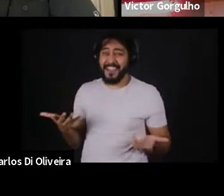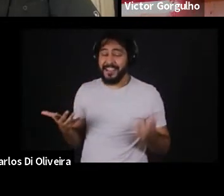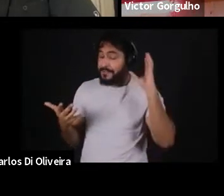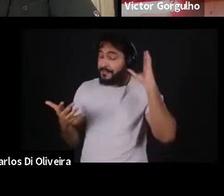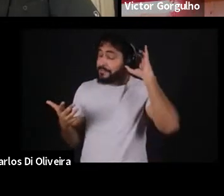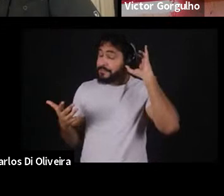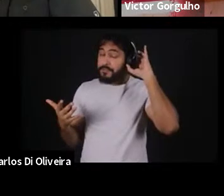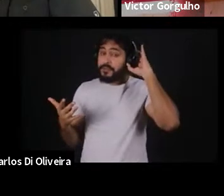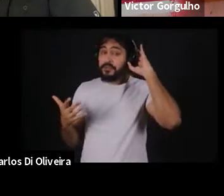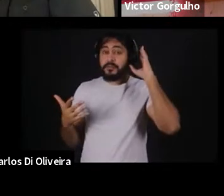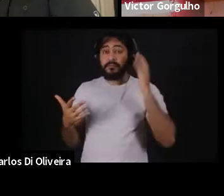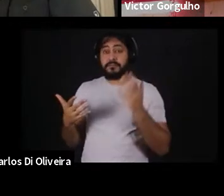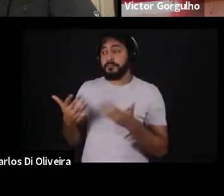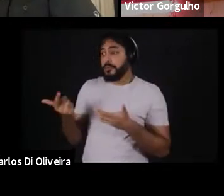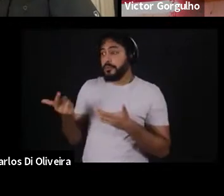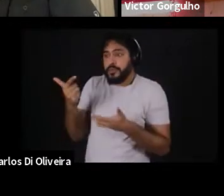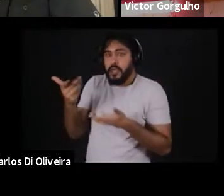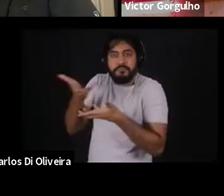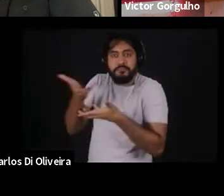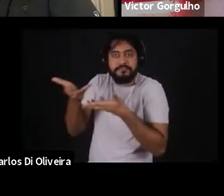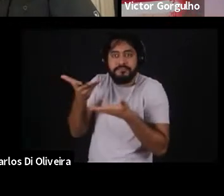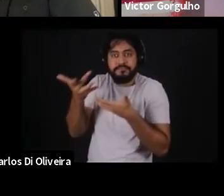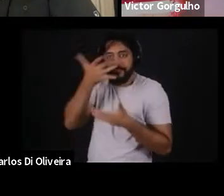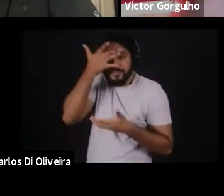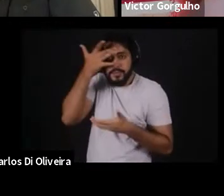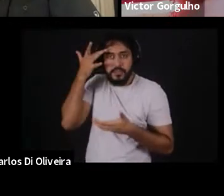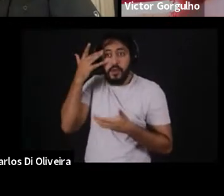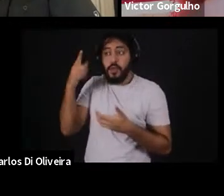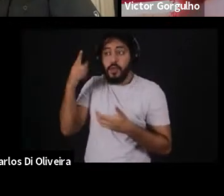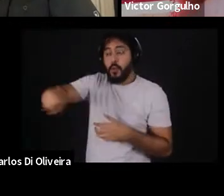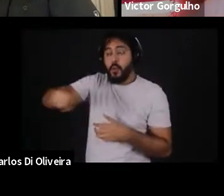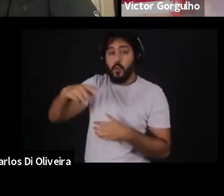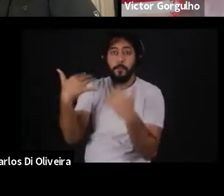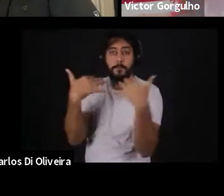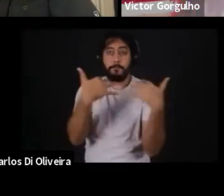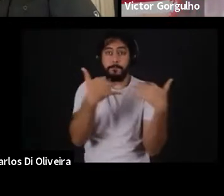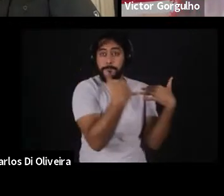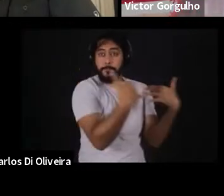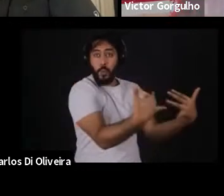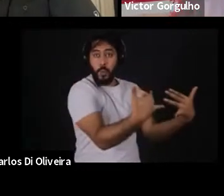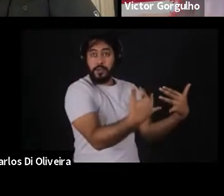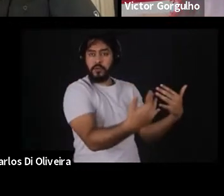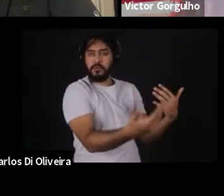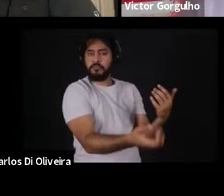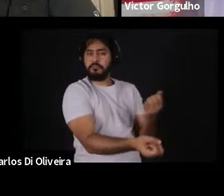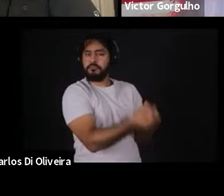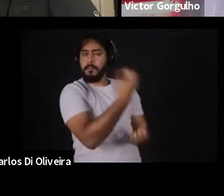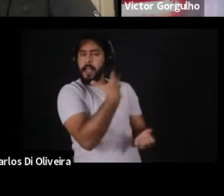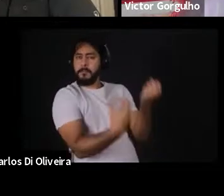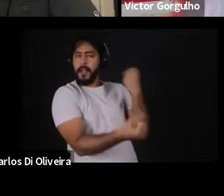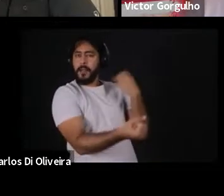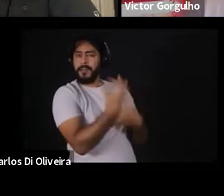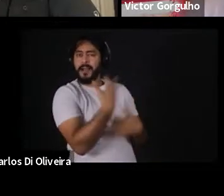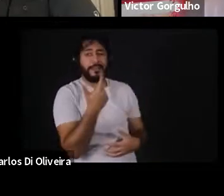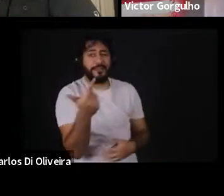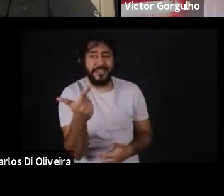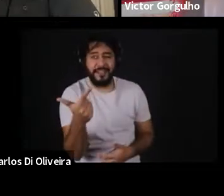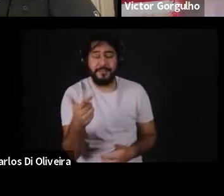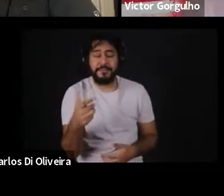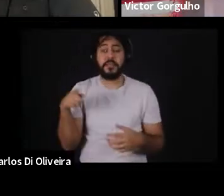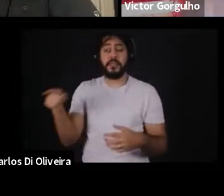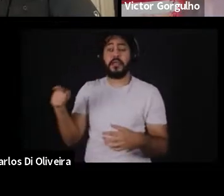tem esse público devolvendo alguma coisa, e aí fazer pra parede ou fazer pra uma sala vazia